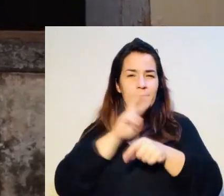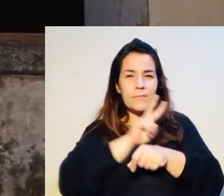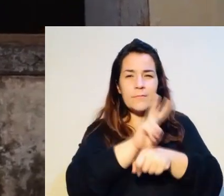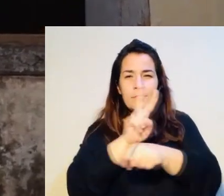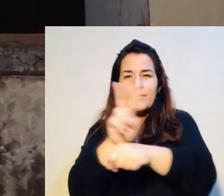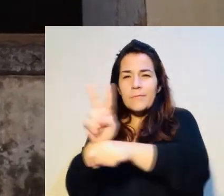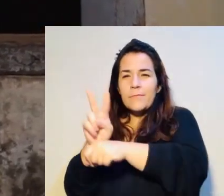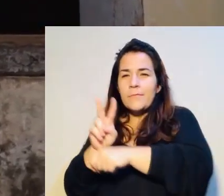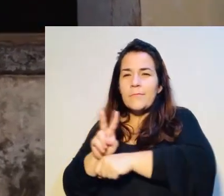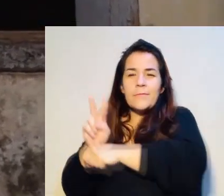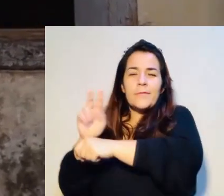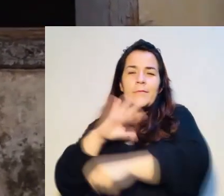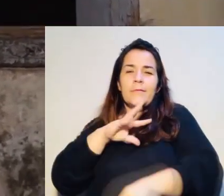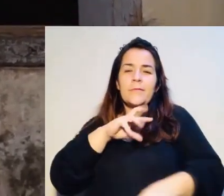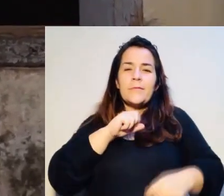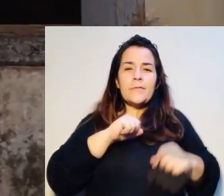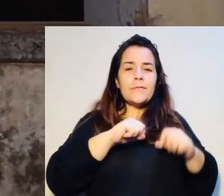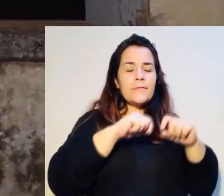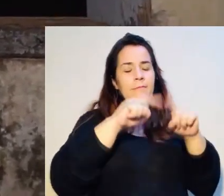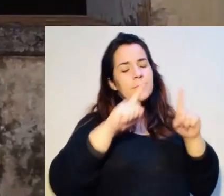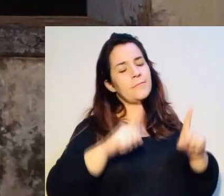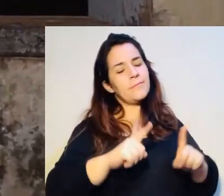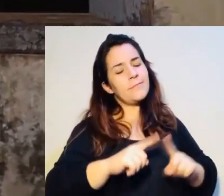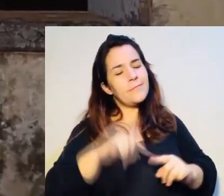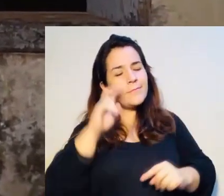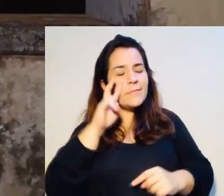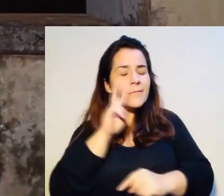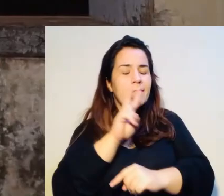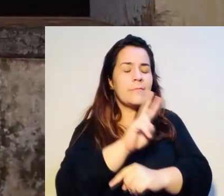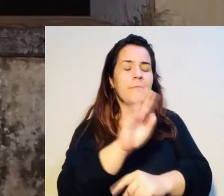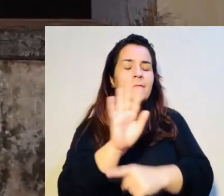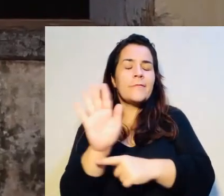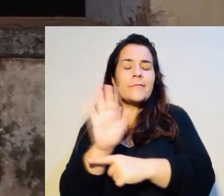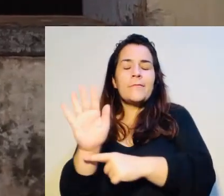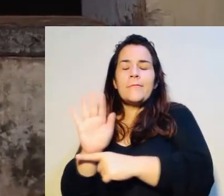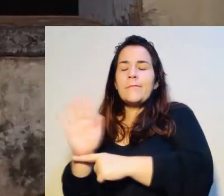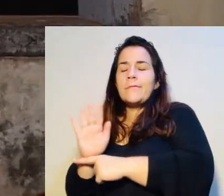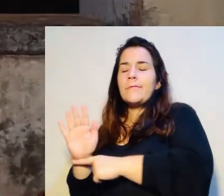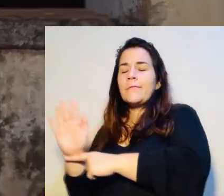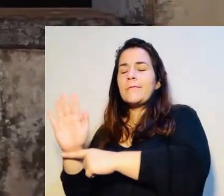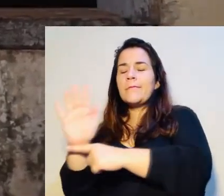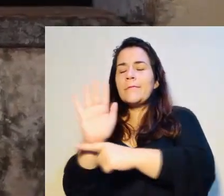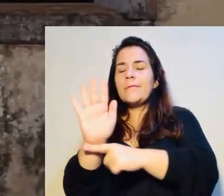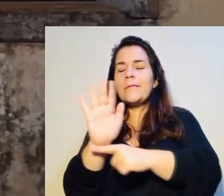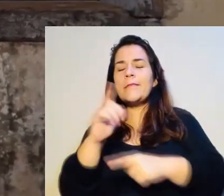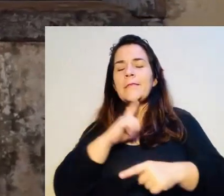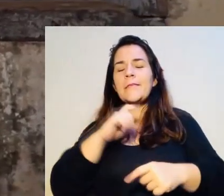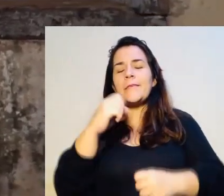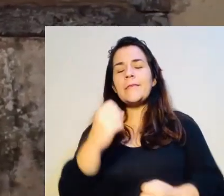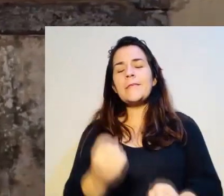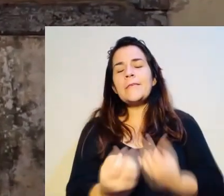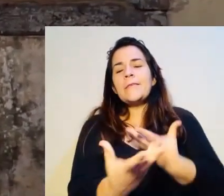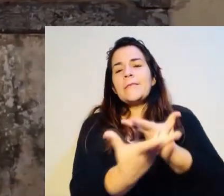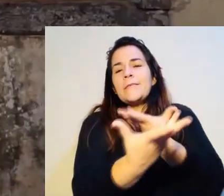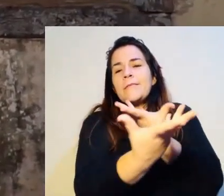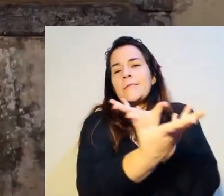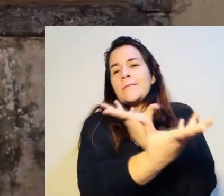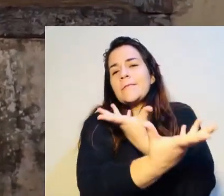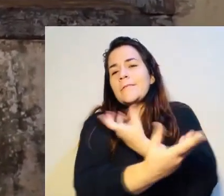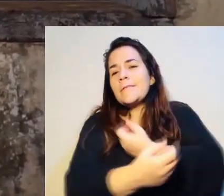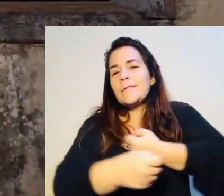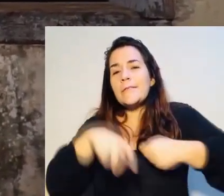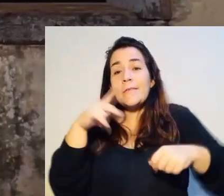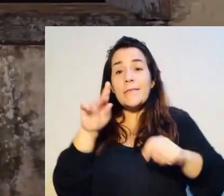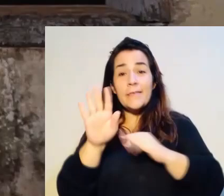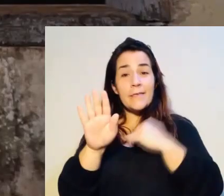são cuidados de uma forma tão amorosa que, olha, as plantas que nascem ali